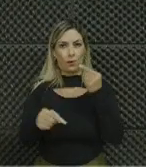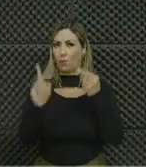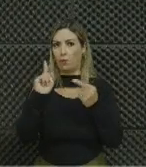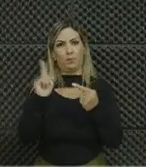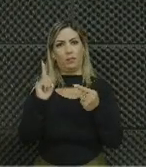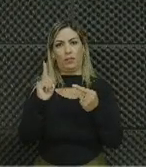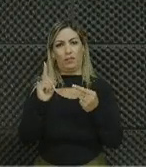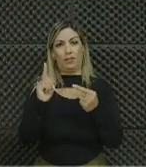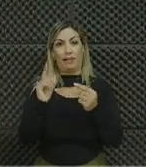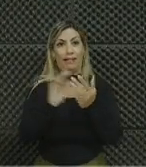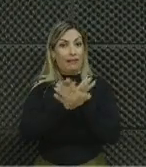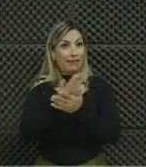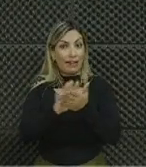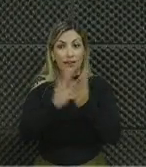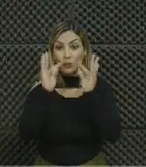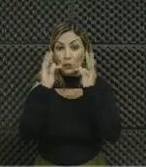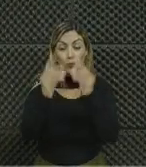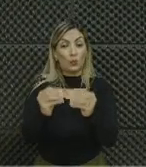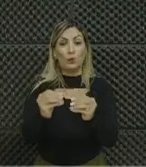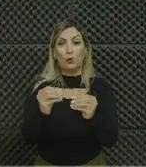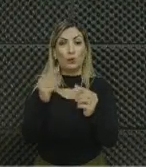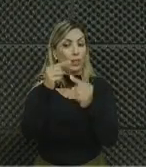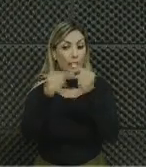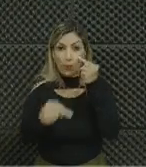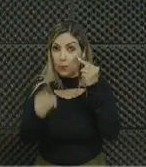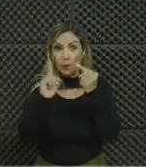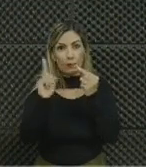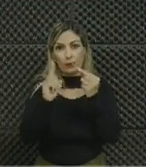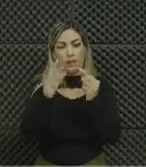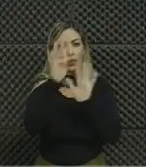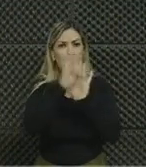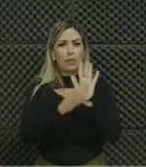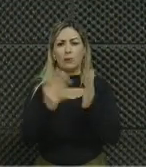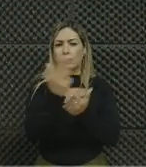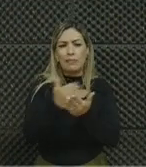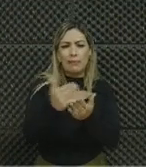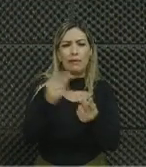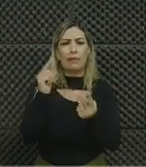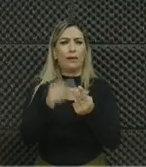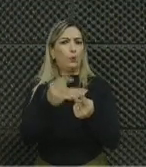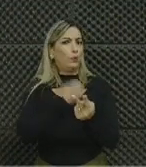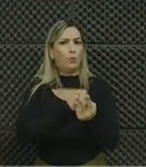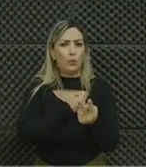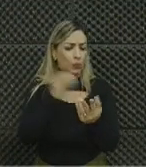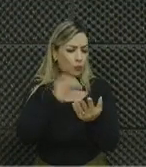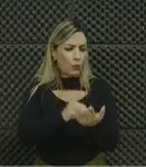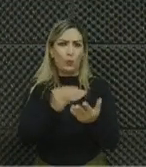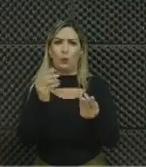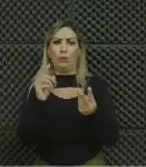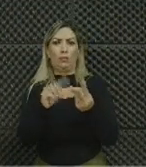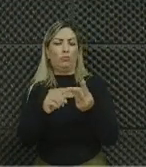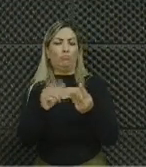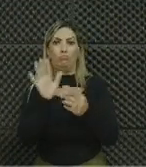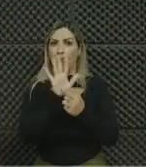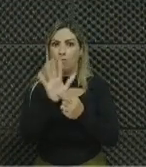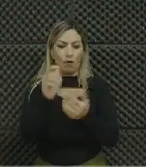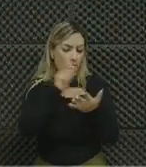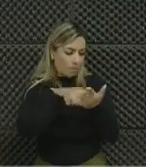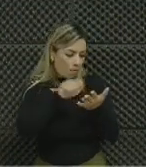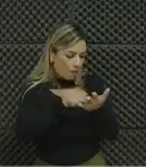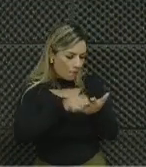Tudo que não faz parte do texto, não tem função ali, como um desenho, como um número que apareça